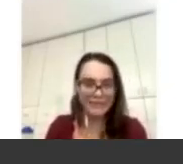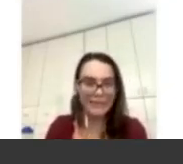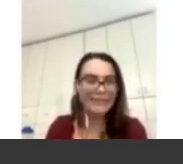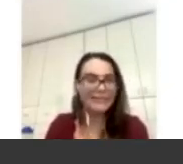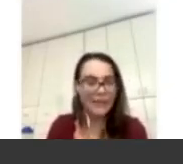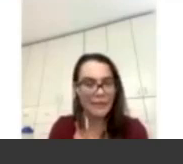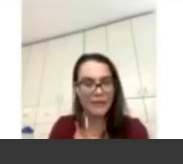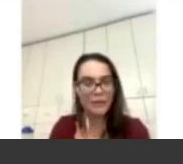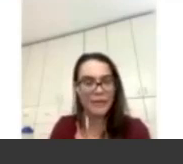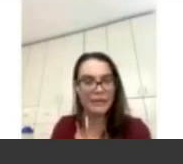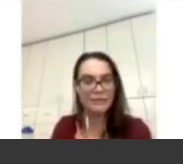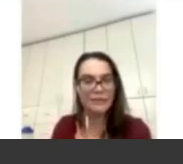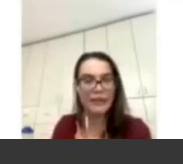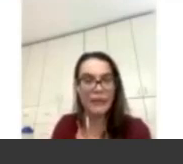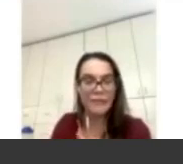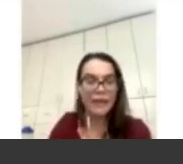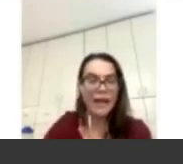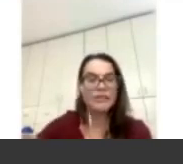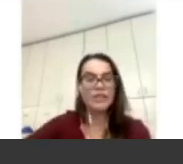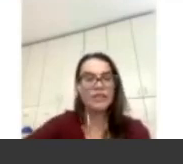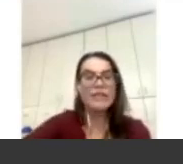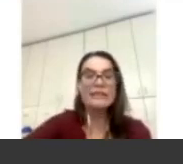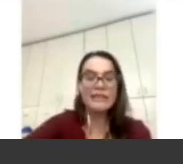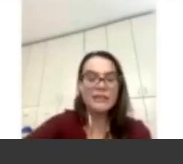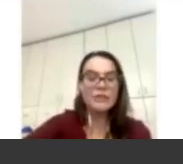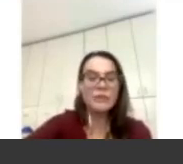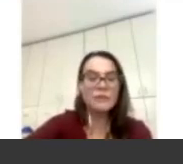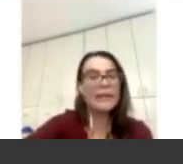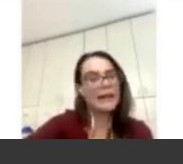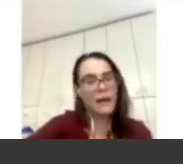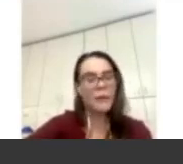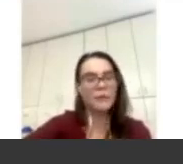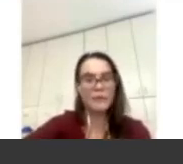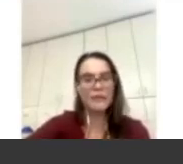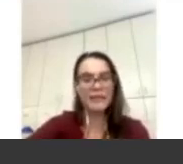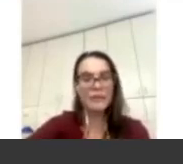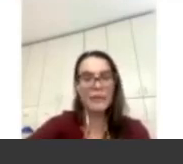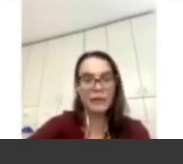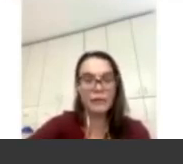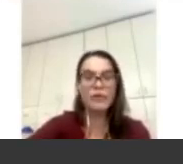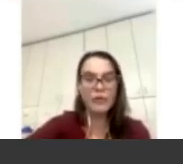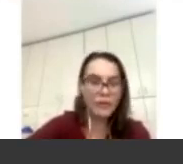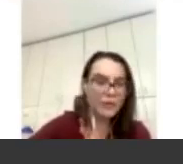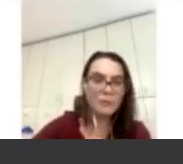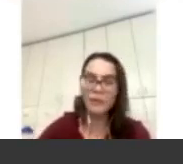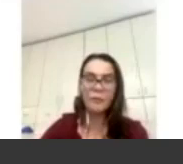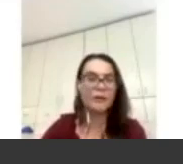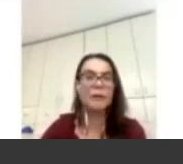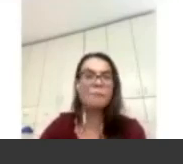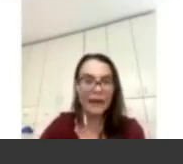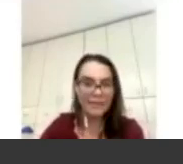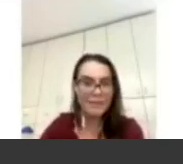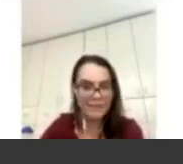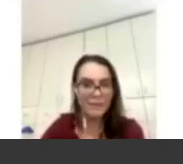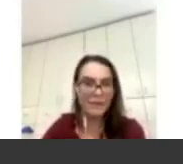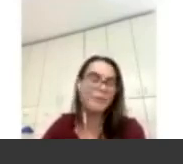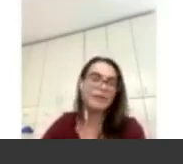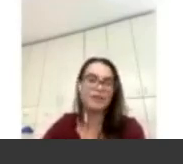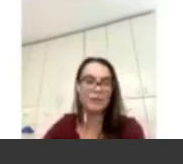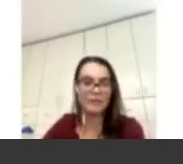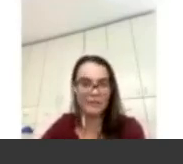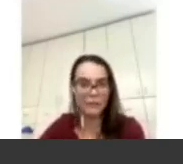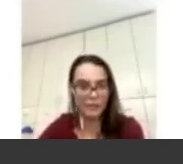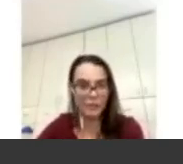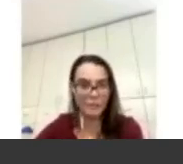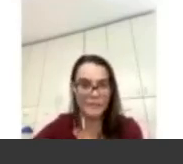Monkeypox Santa Catarina, que é a parte que o Bernardo vai falar, a gente decidiu explicar um pouquinho para vocês como é que funciona e como é que o programa PAC Brasil